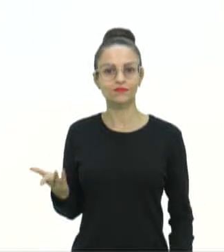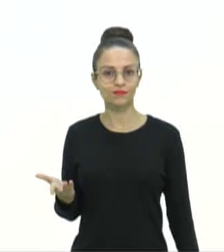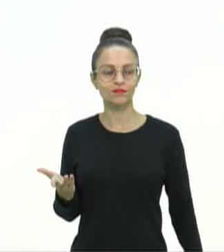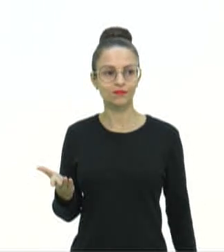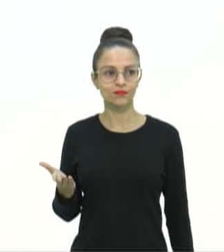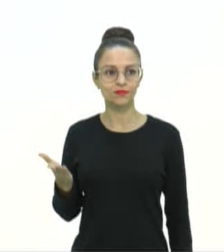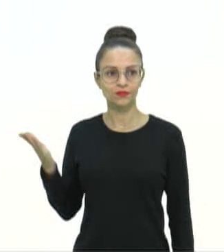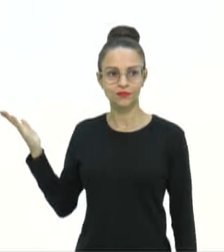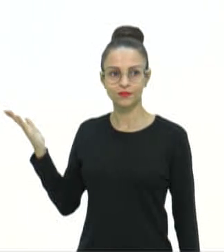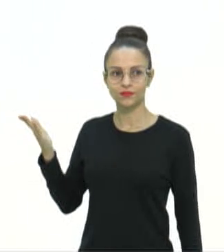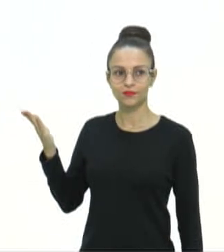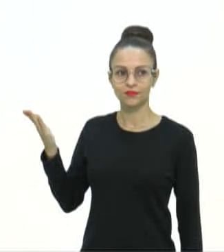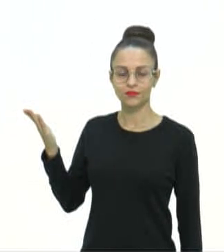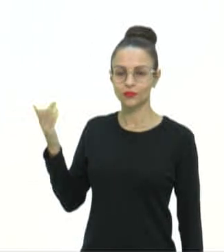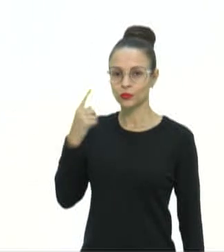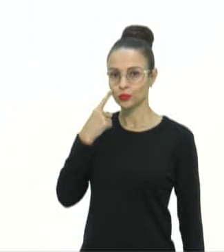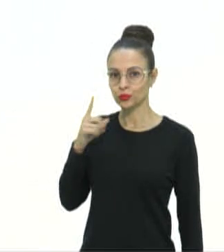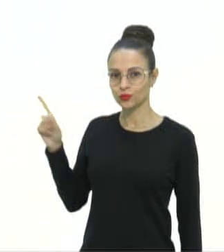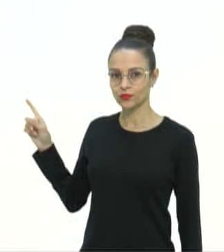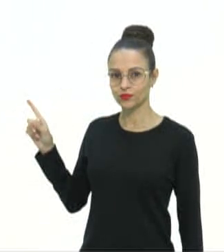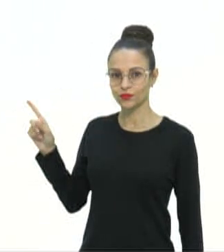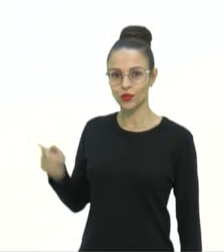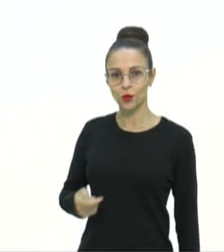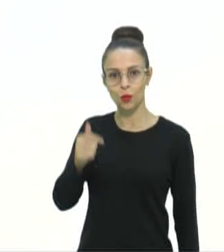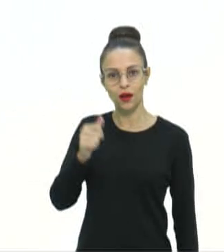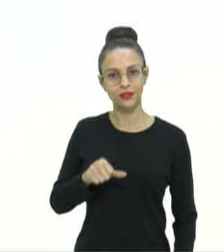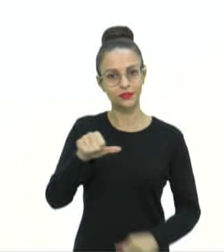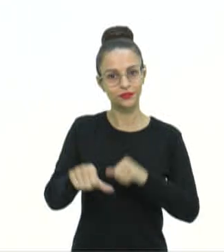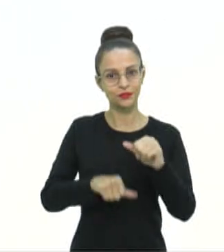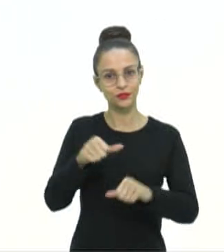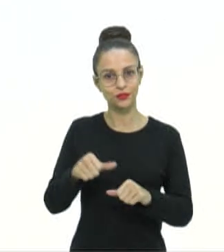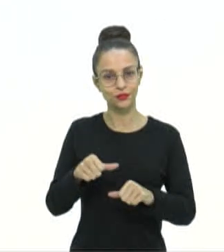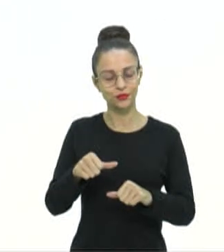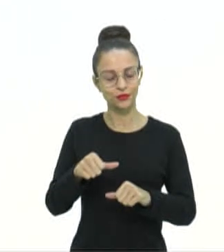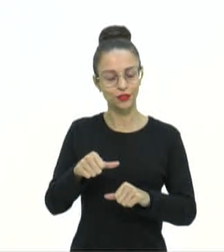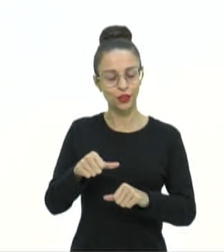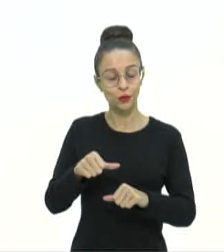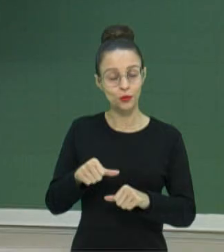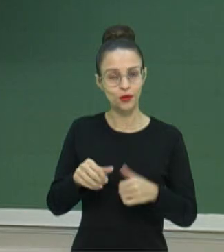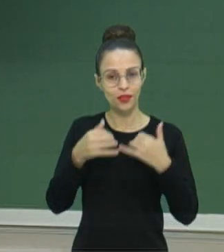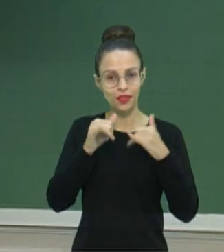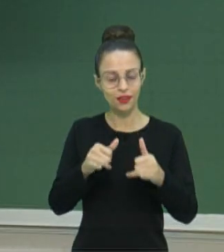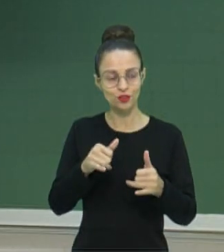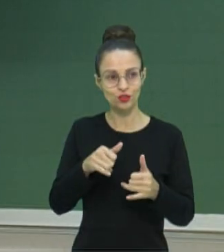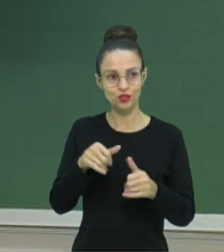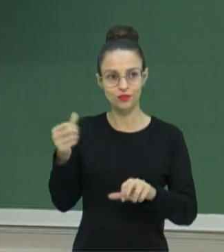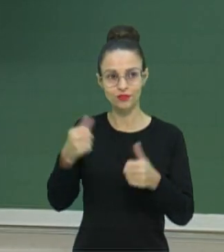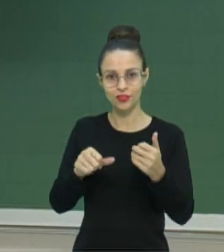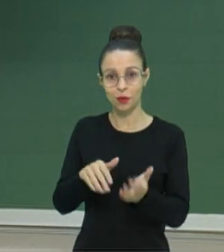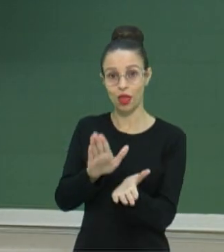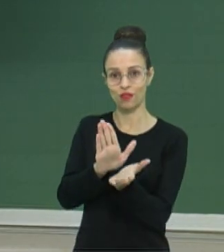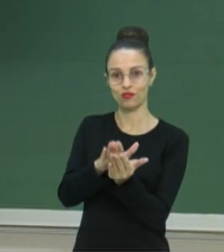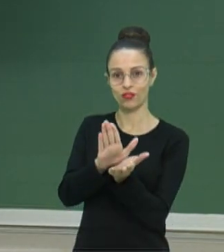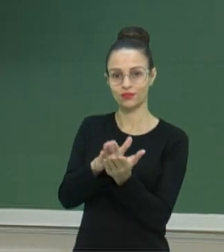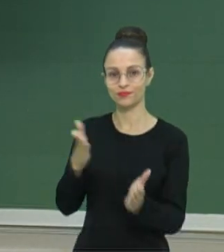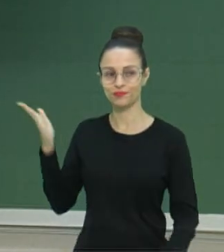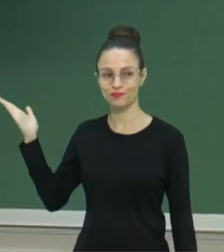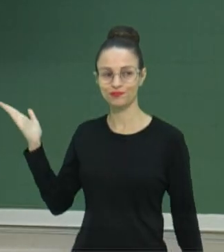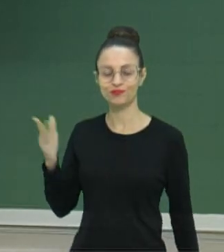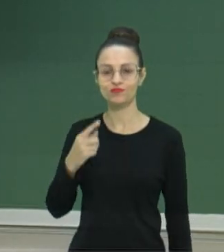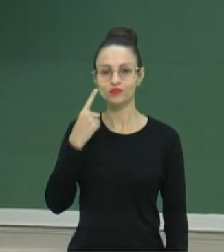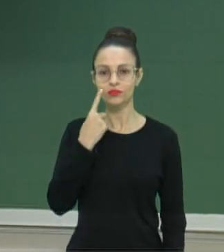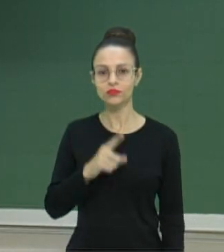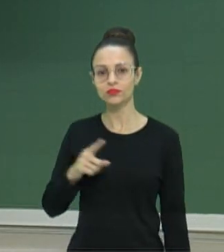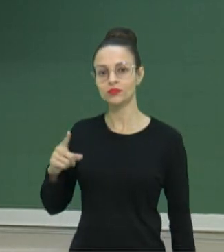o nosso amiguinho virou energia química aqui para o crocodilo, né? Para o nosso jacaré aqui. Diz o seguinte: